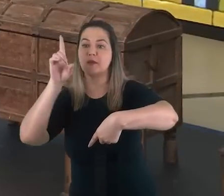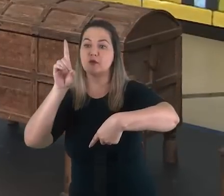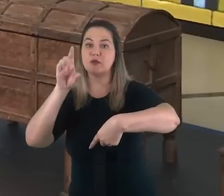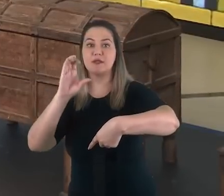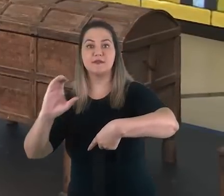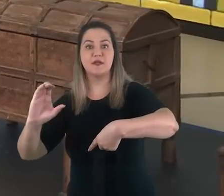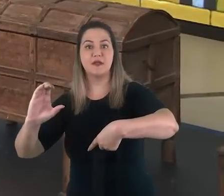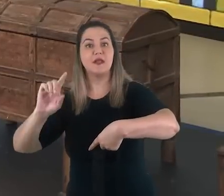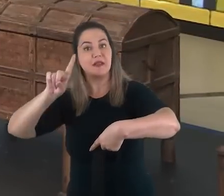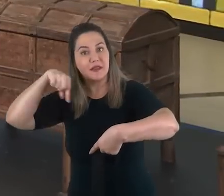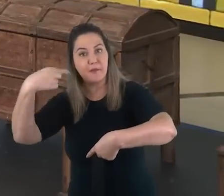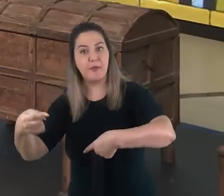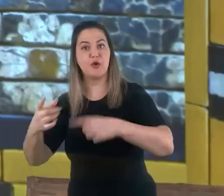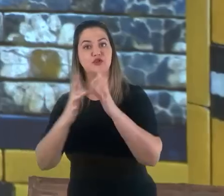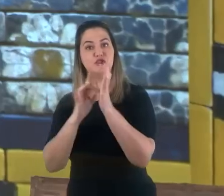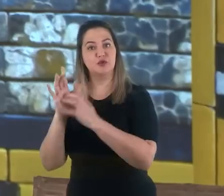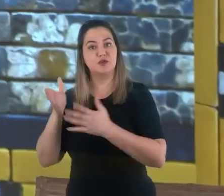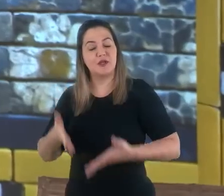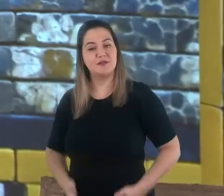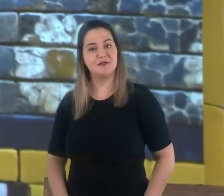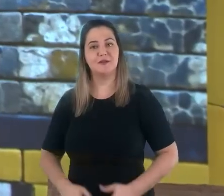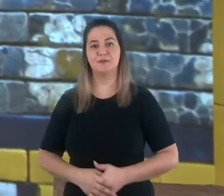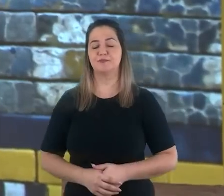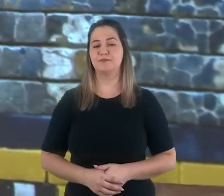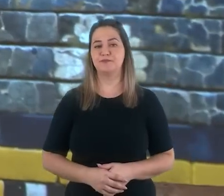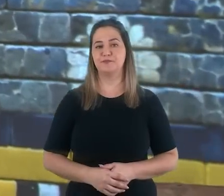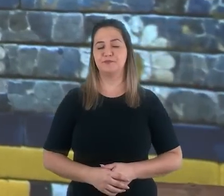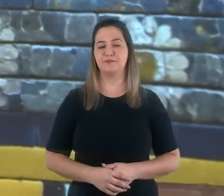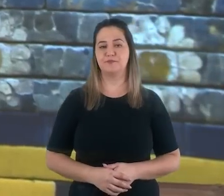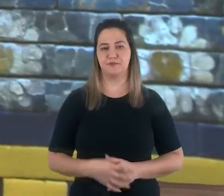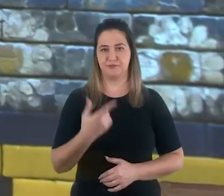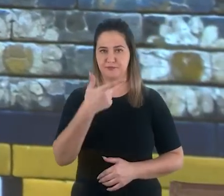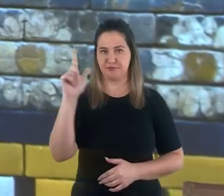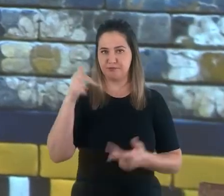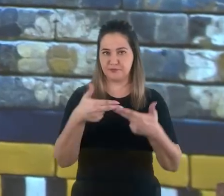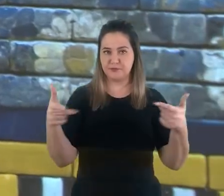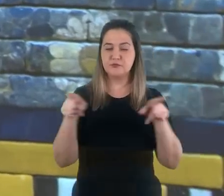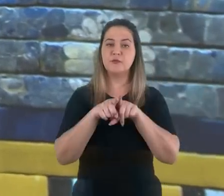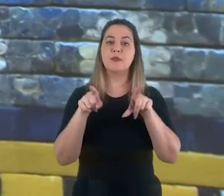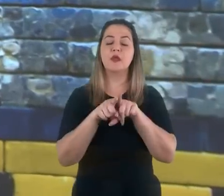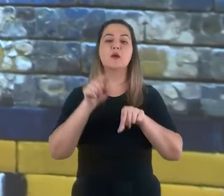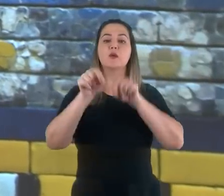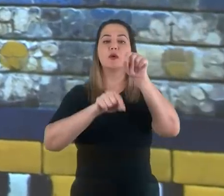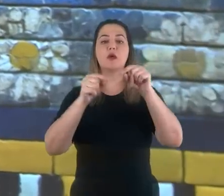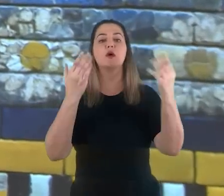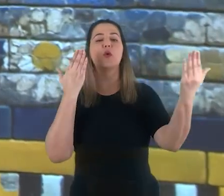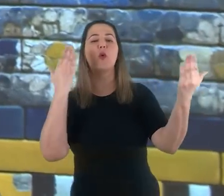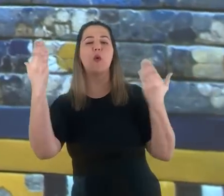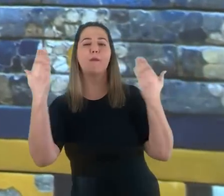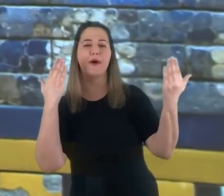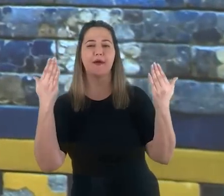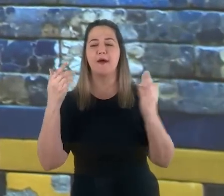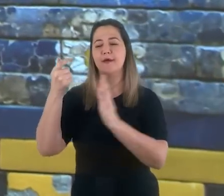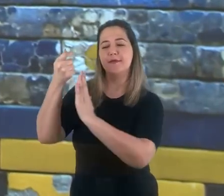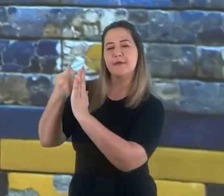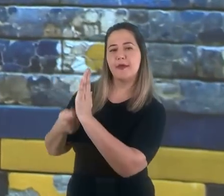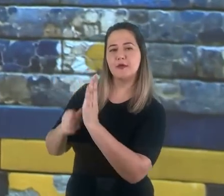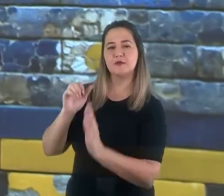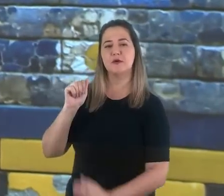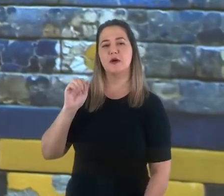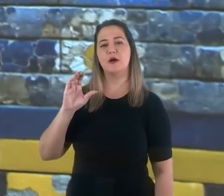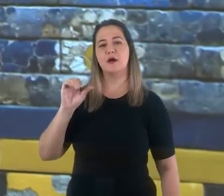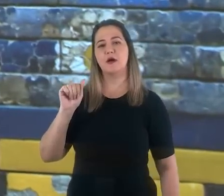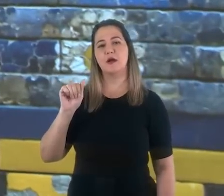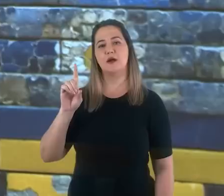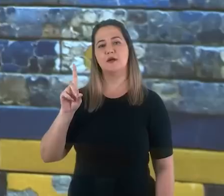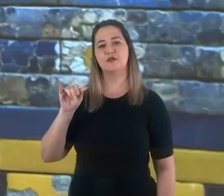daquela profecia. Outra coisa que me chama a atenção, em comparar essas profecias acadianas com as profecias de Daniel, é